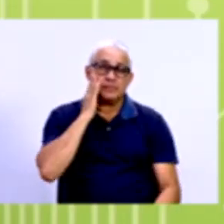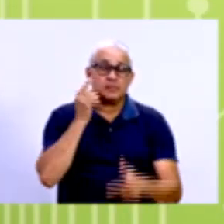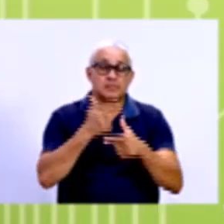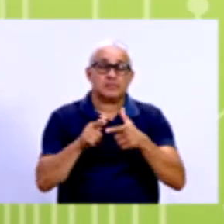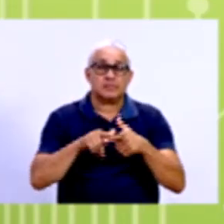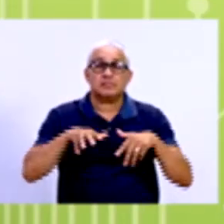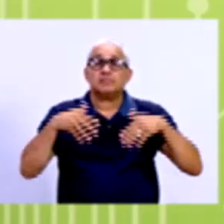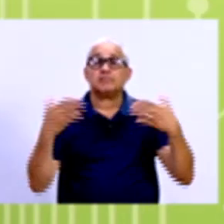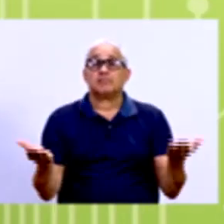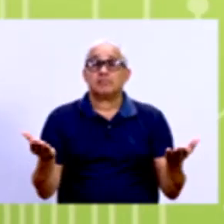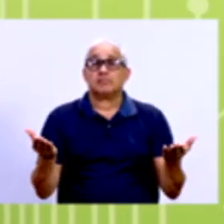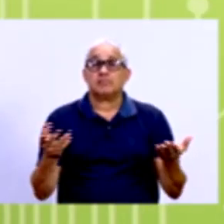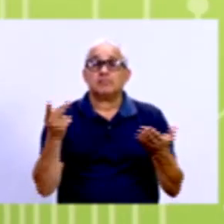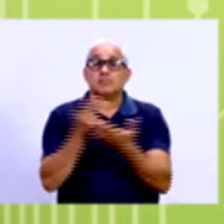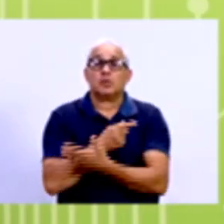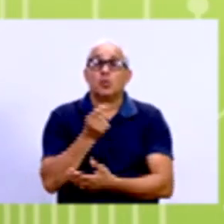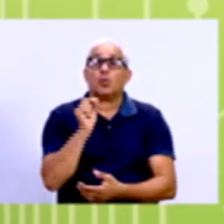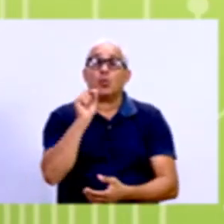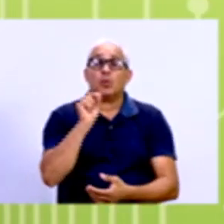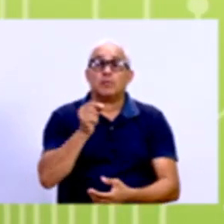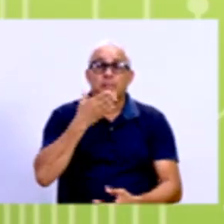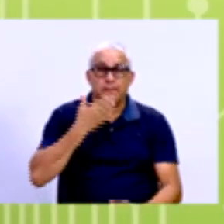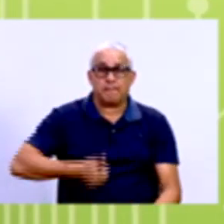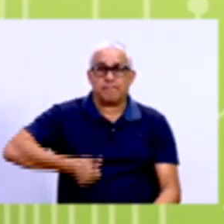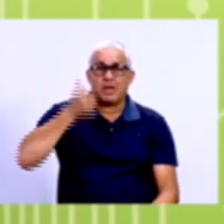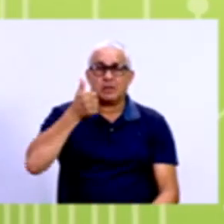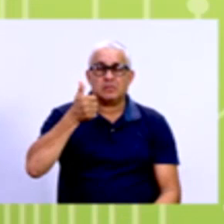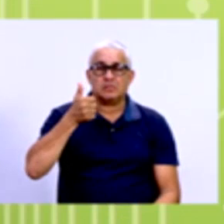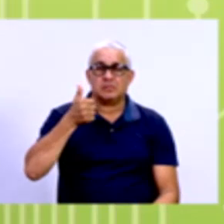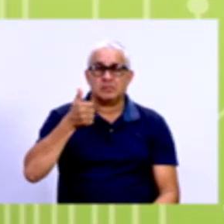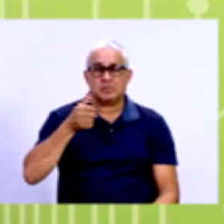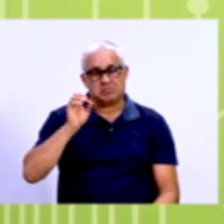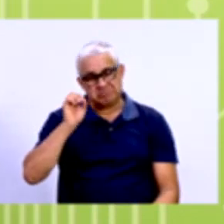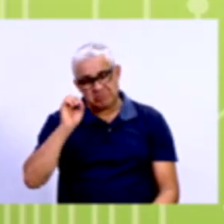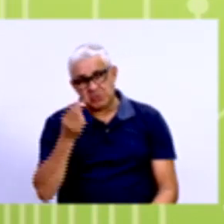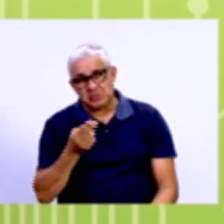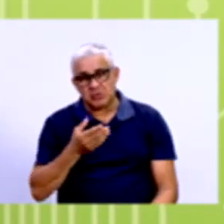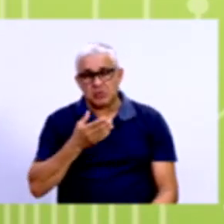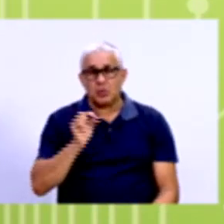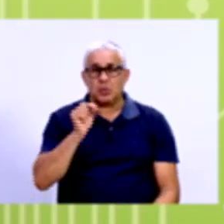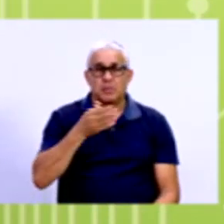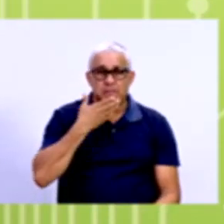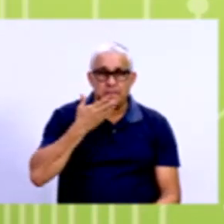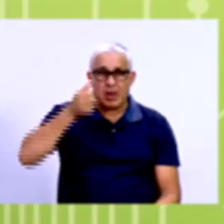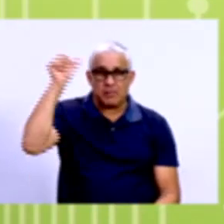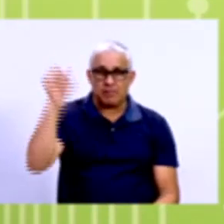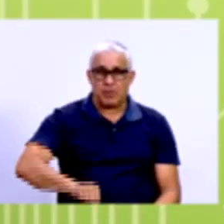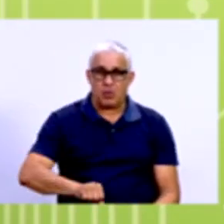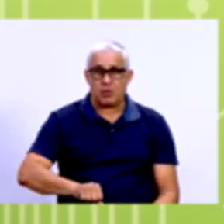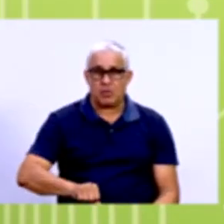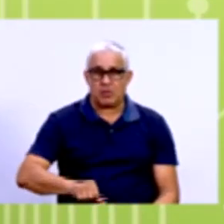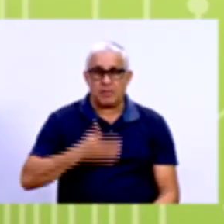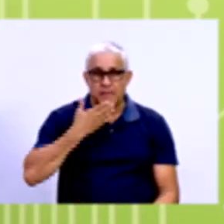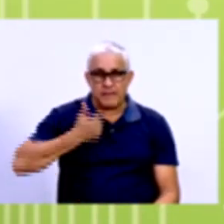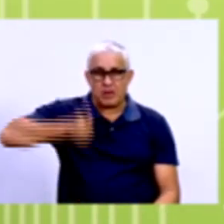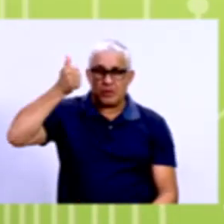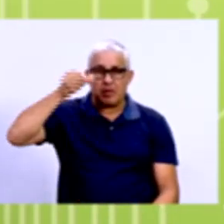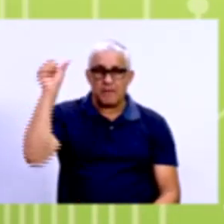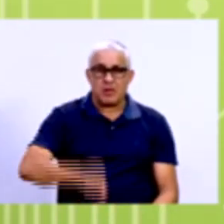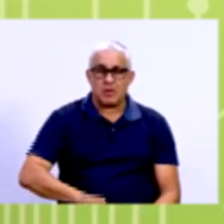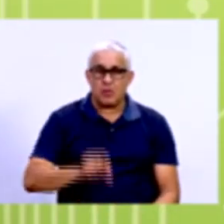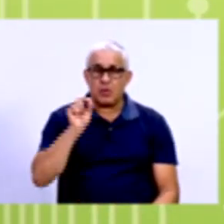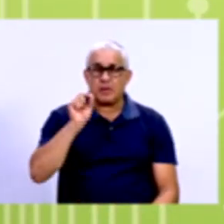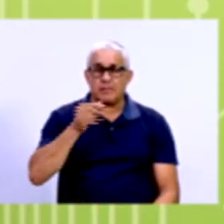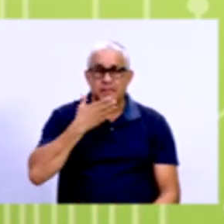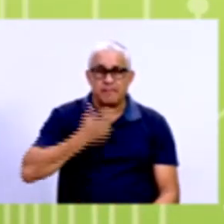que está acontecendo, o que que eu quero melhorar, né? Pode ser que alguma rotina esteja boa, mas a gente pode